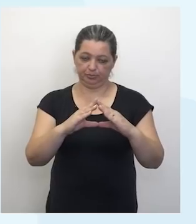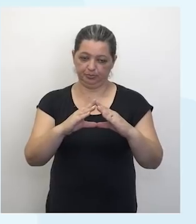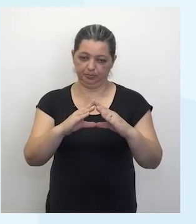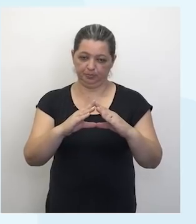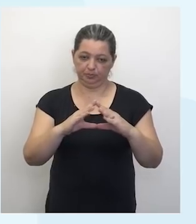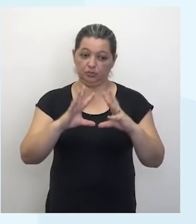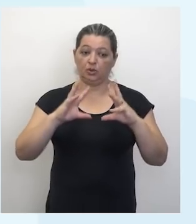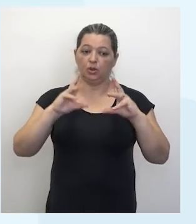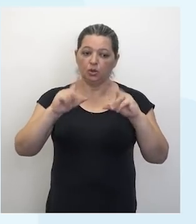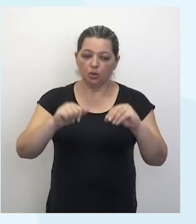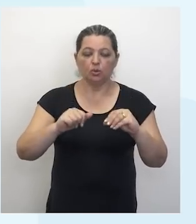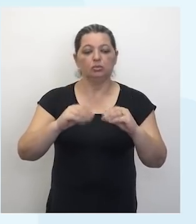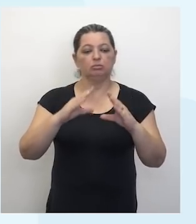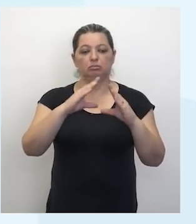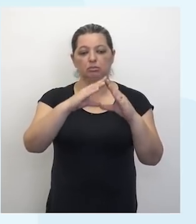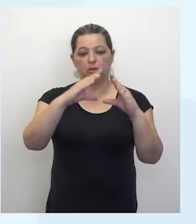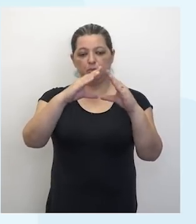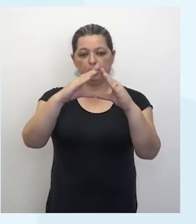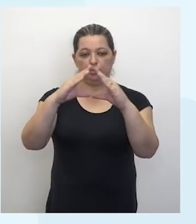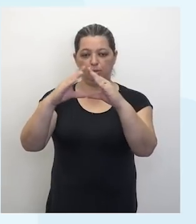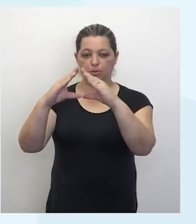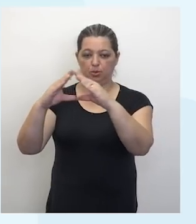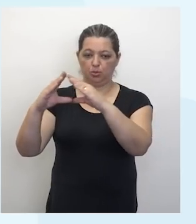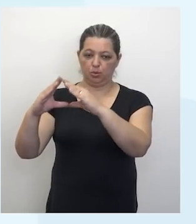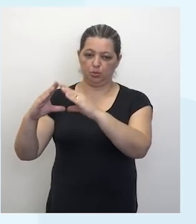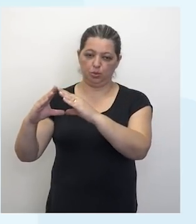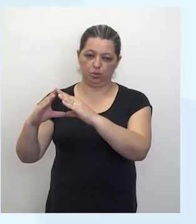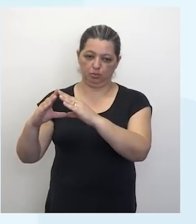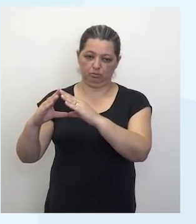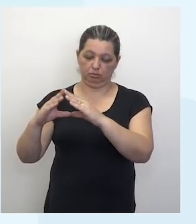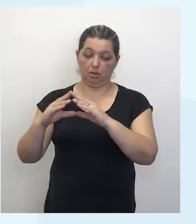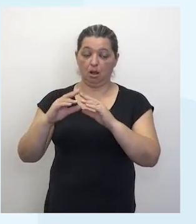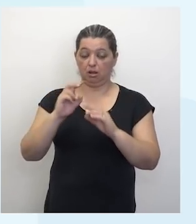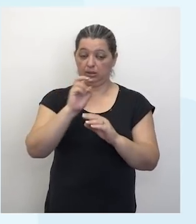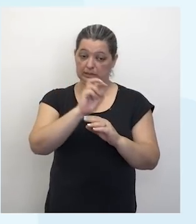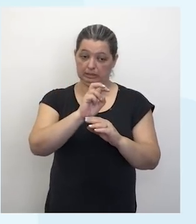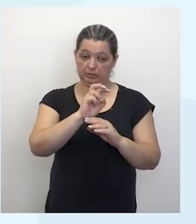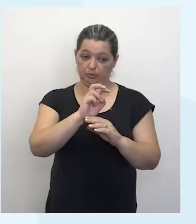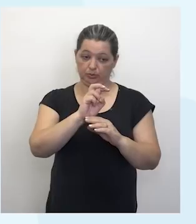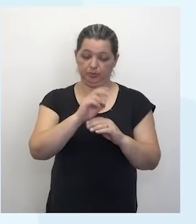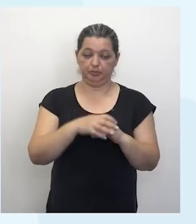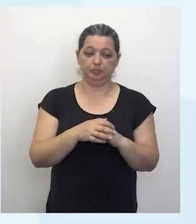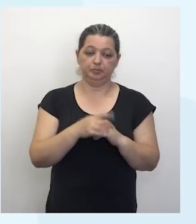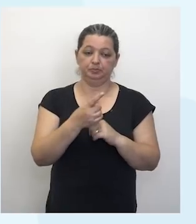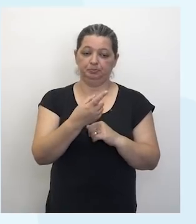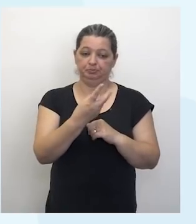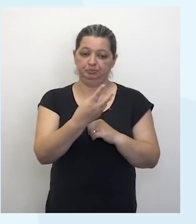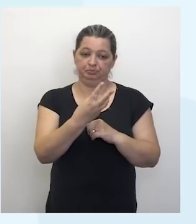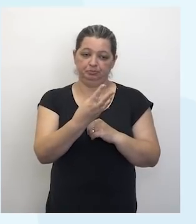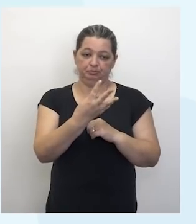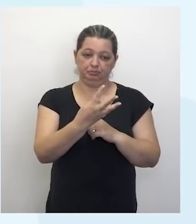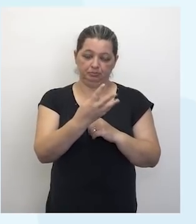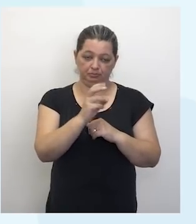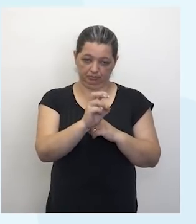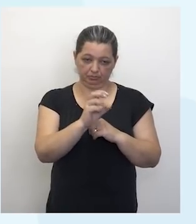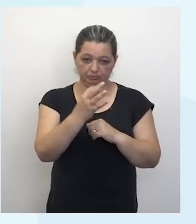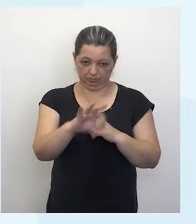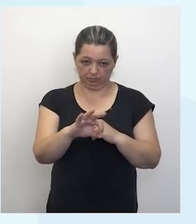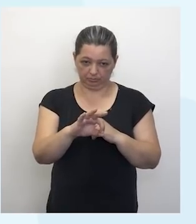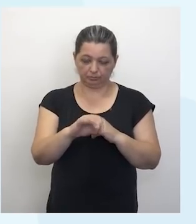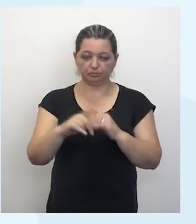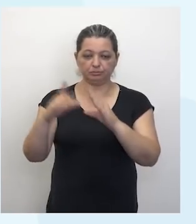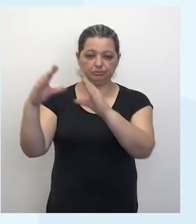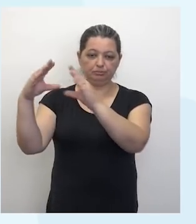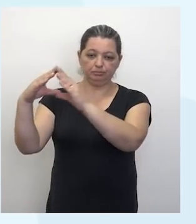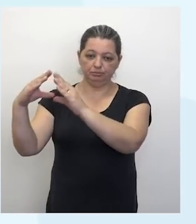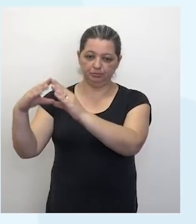Então, eu estou fazendo isso com todos os lados. Então, vamos preencher aí, ó, coloquei 5. 1, 2, 3, 4, 5, tá certo? Vou fazer 5